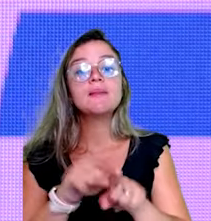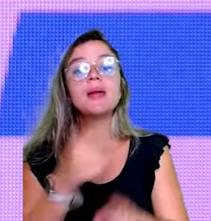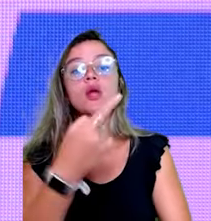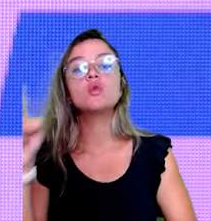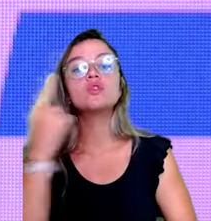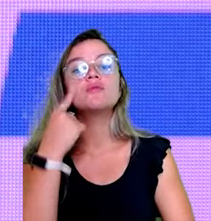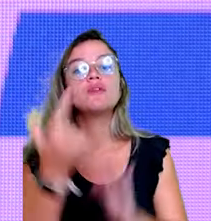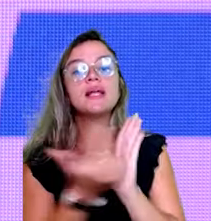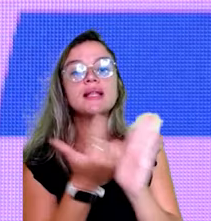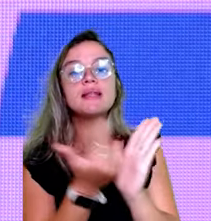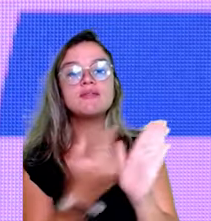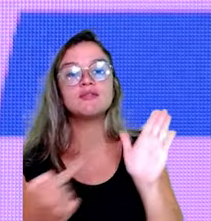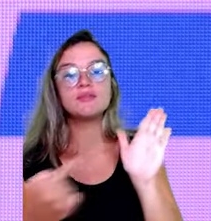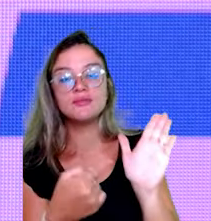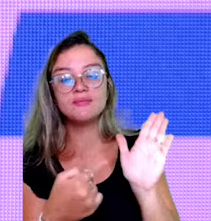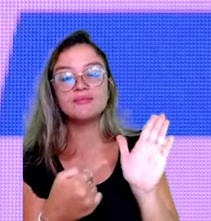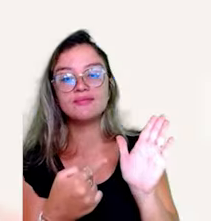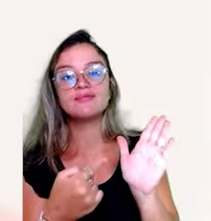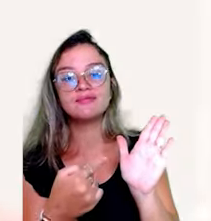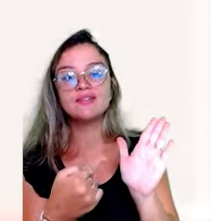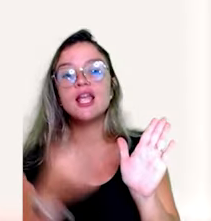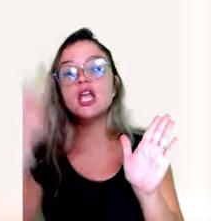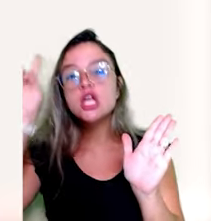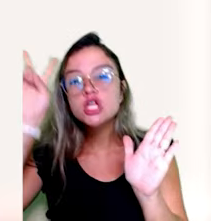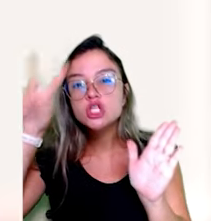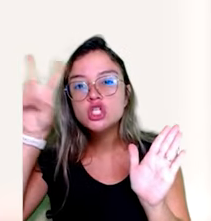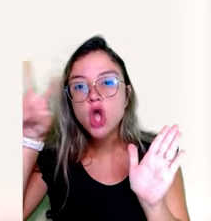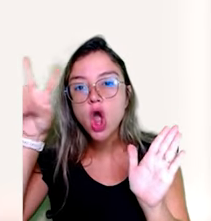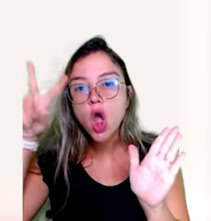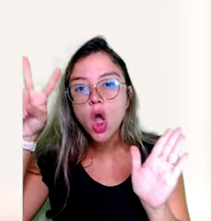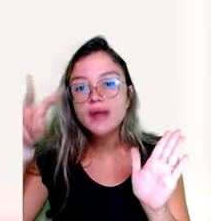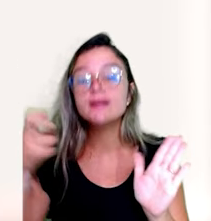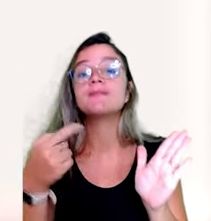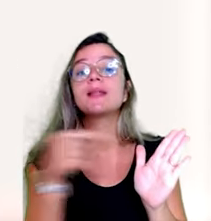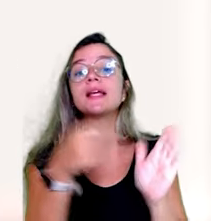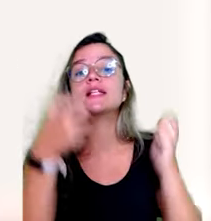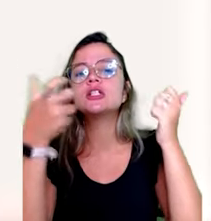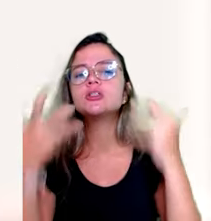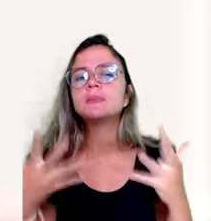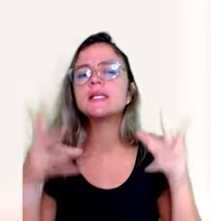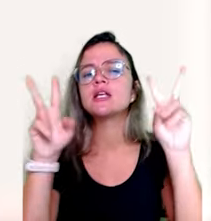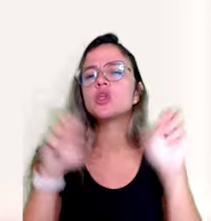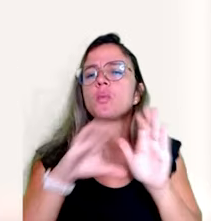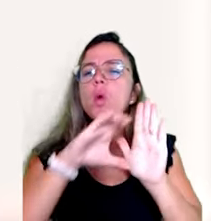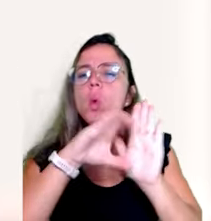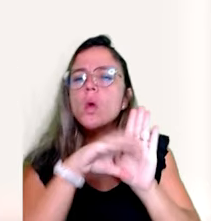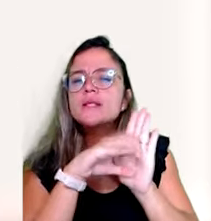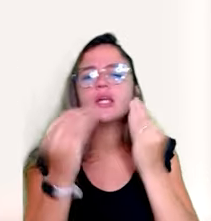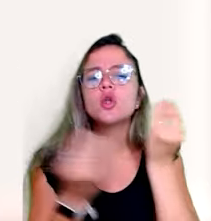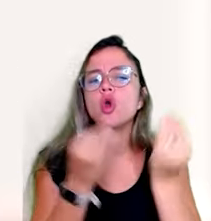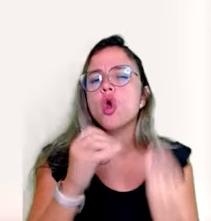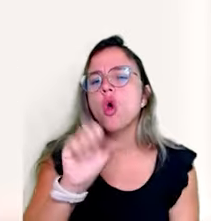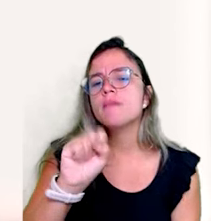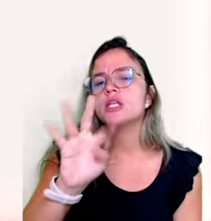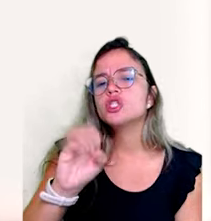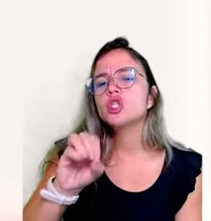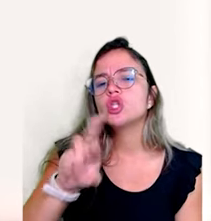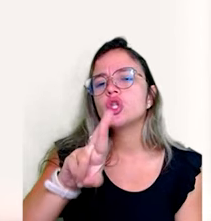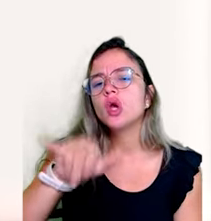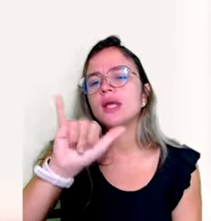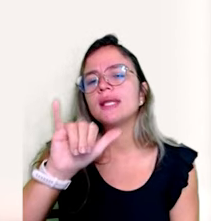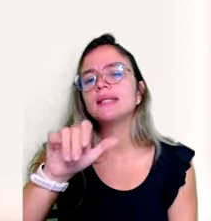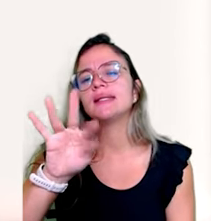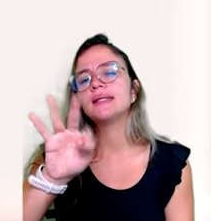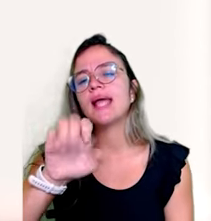Xavier, Storytelling, Histórias que Deixam Marcas, mostra como esses conceitos de Campbell e Vogler são aplicados pelo marketing e